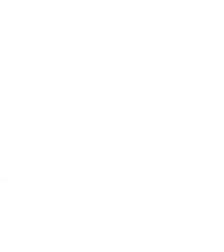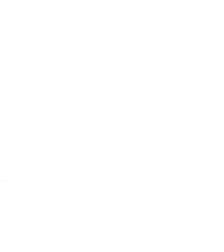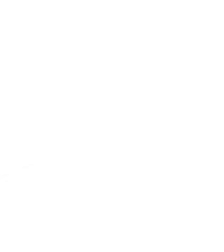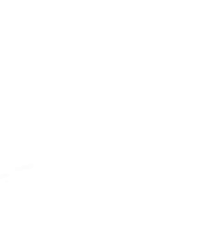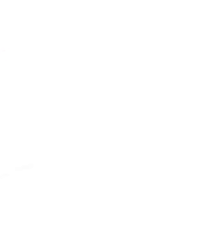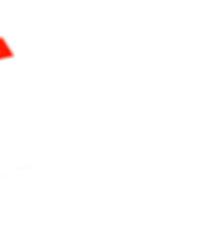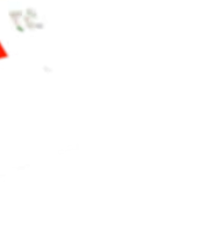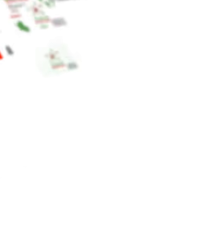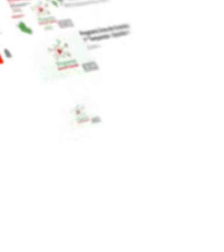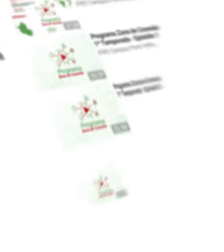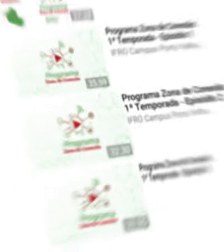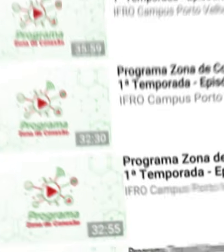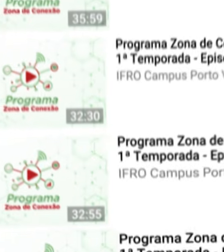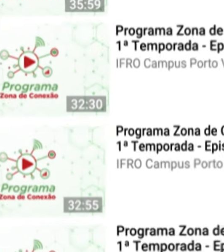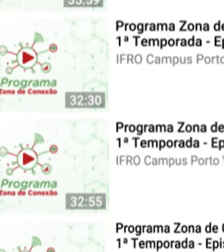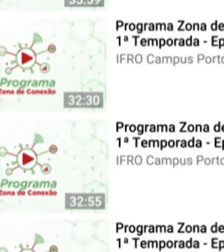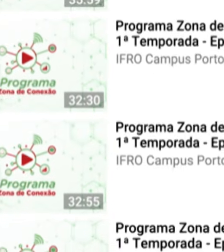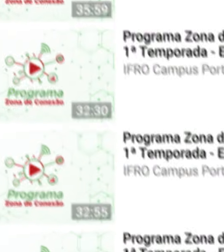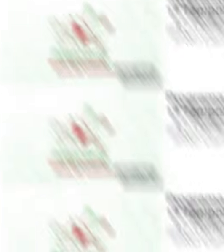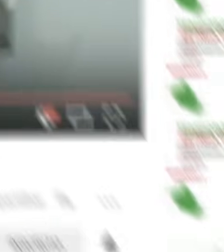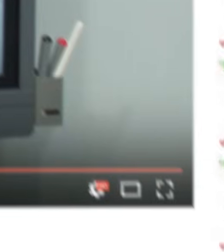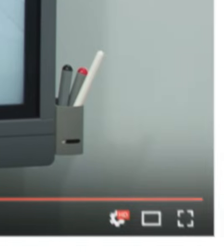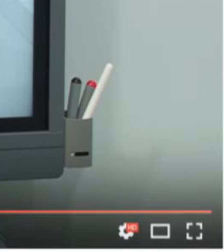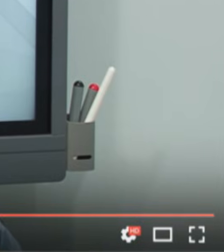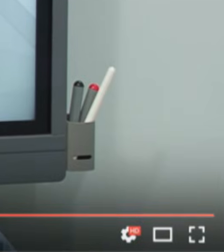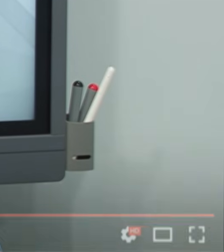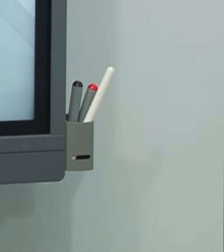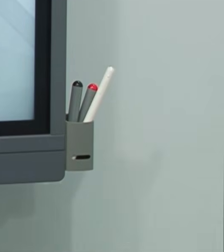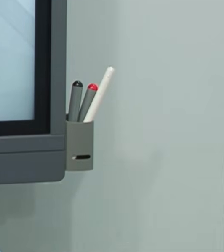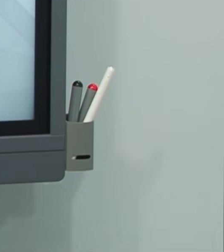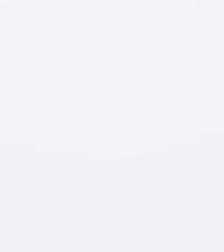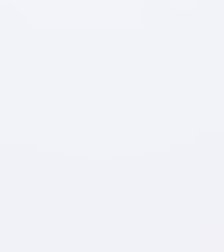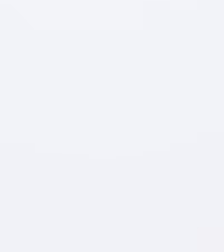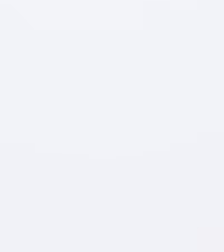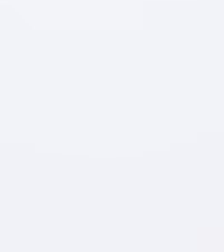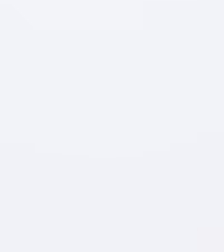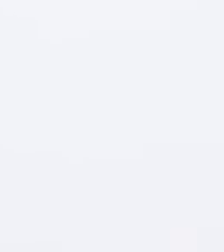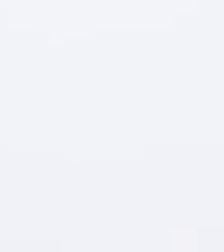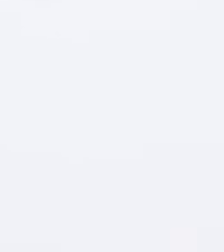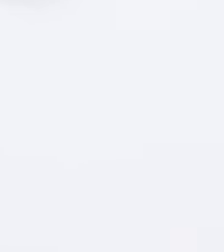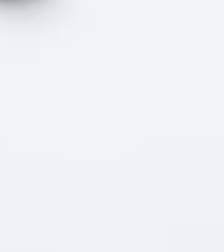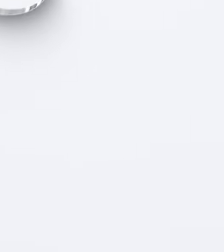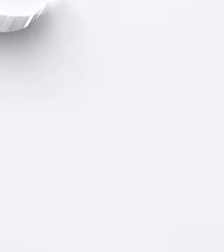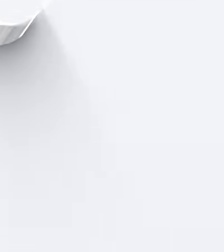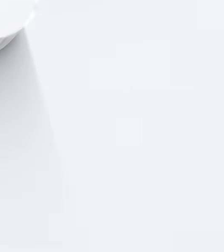IFRO, Campus Porto Velho, Zona Norte, EAD. Assista e participe fazendo perguntas no chat.